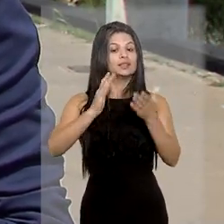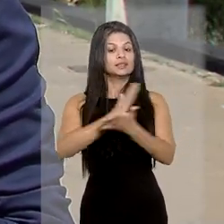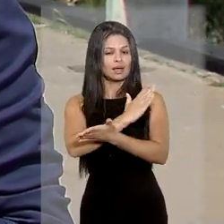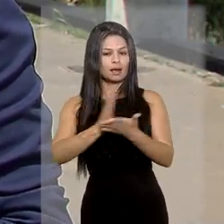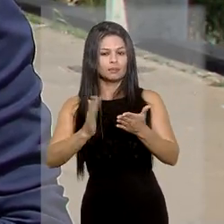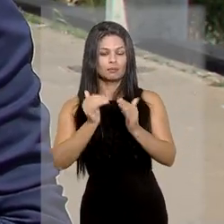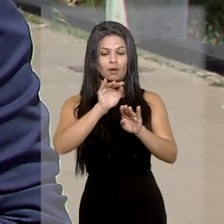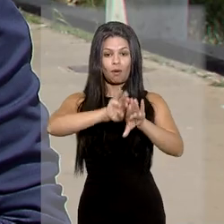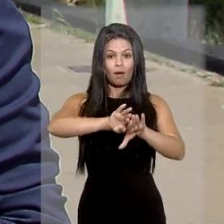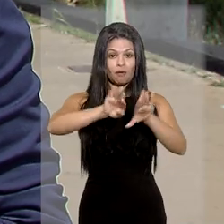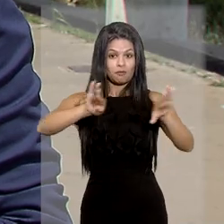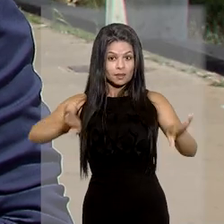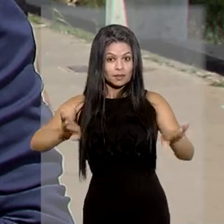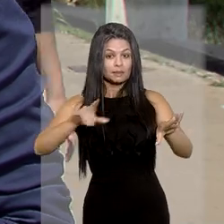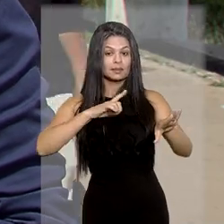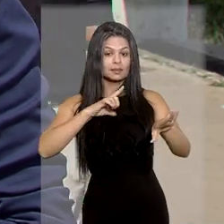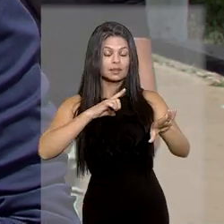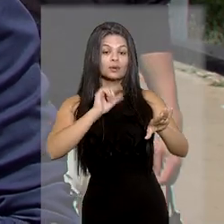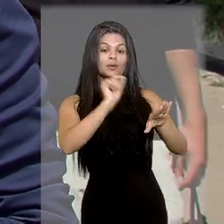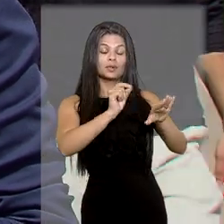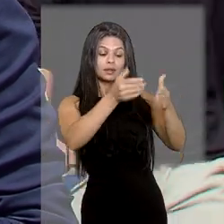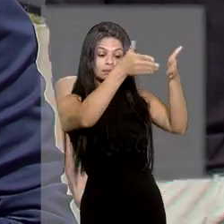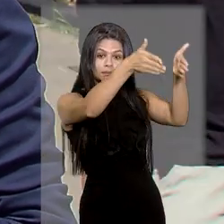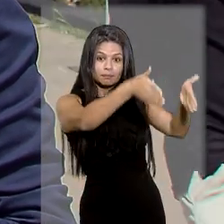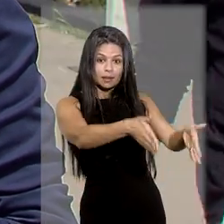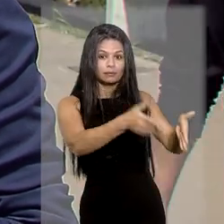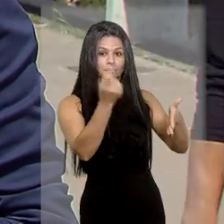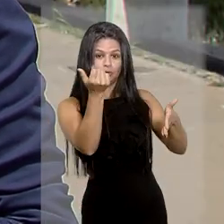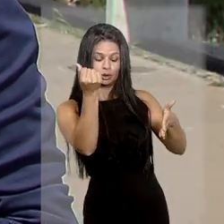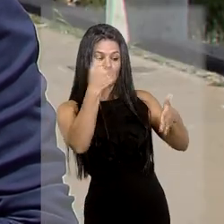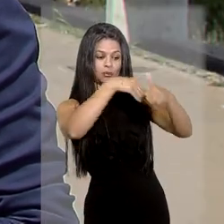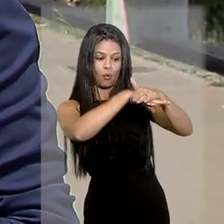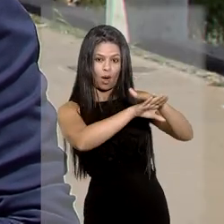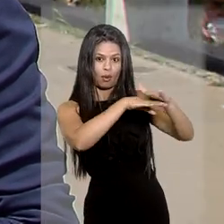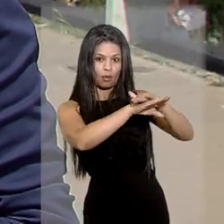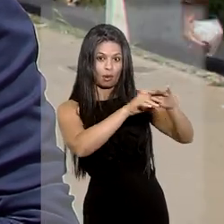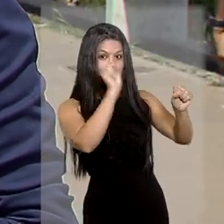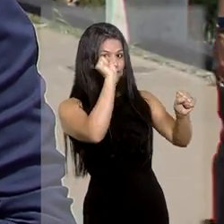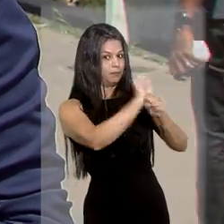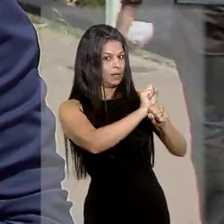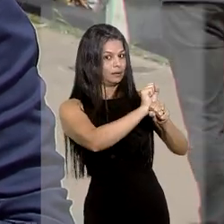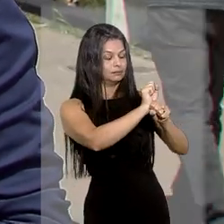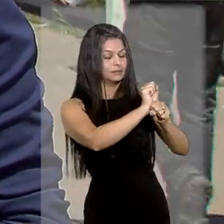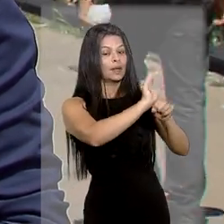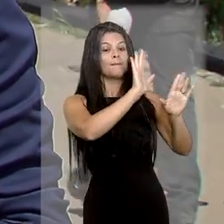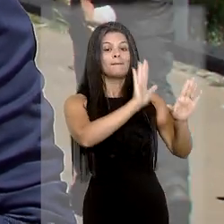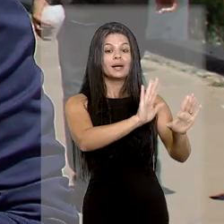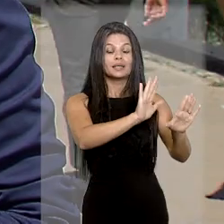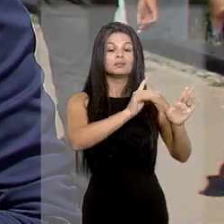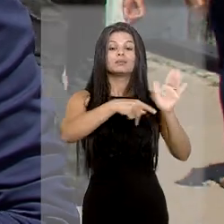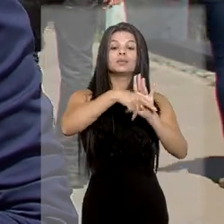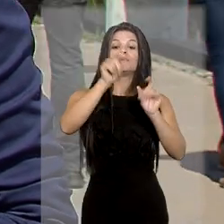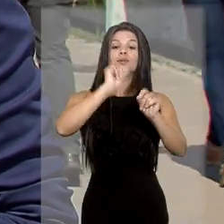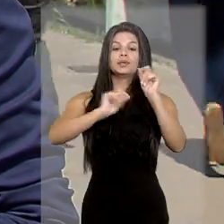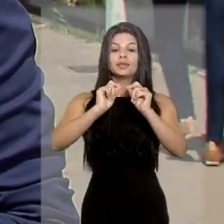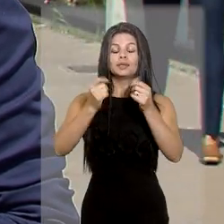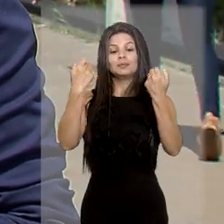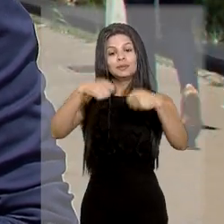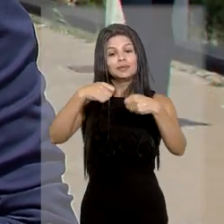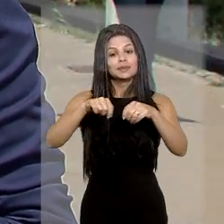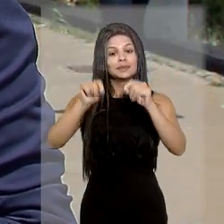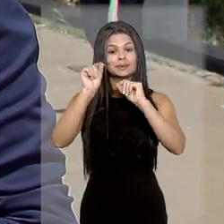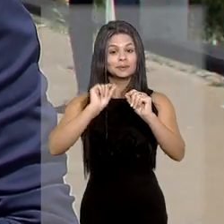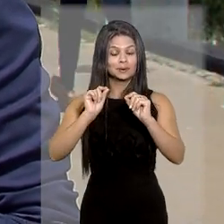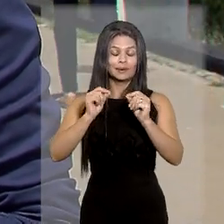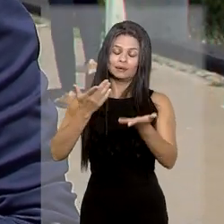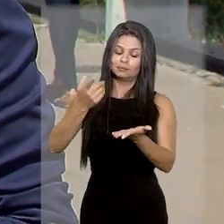condicionaram afastamento do caráter absoluto da empenhorabilidade das verbas de natureza salarial apenas ao fato de a medida